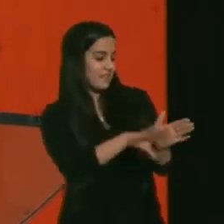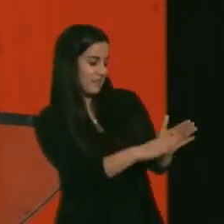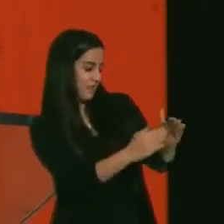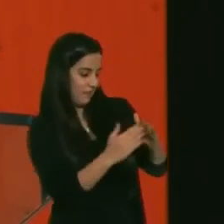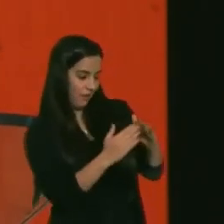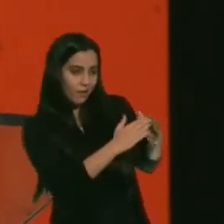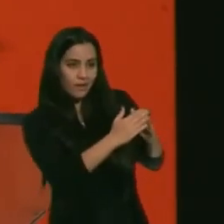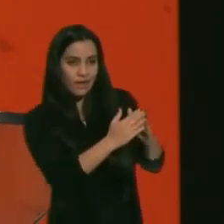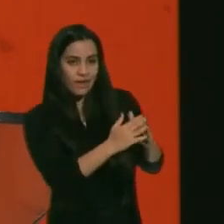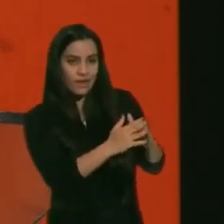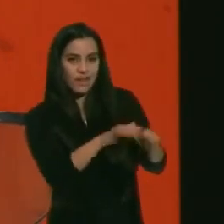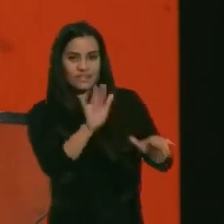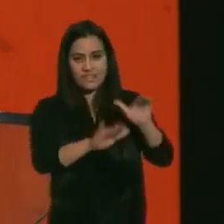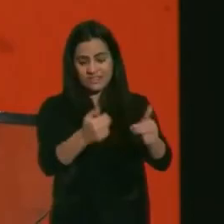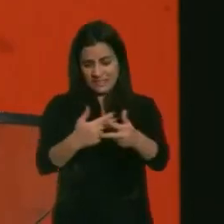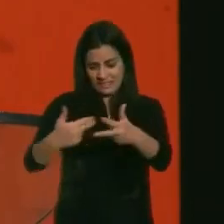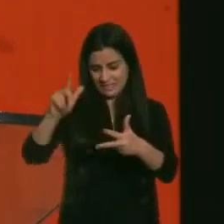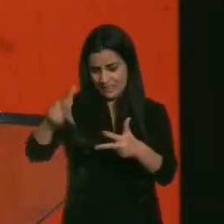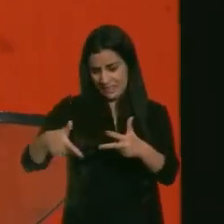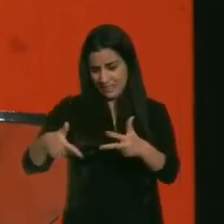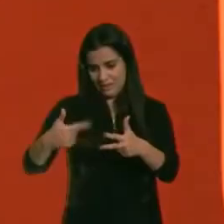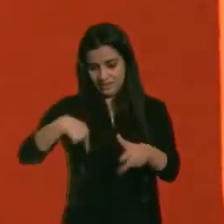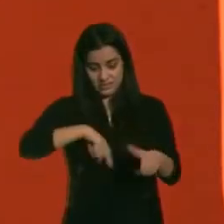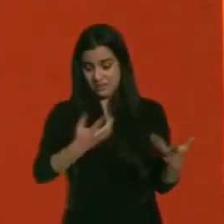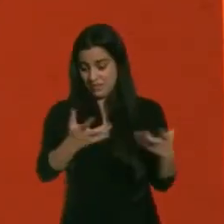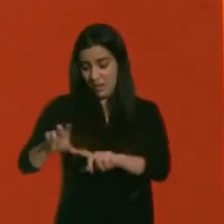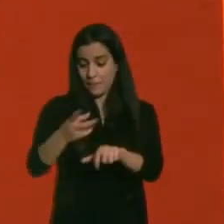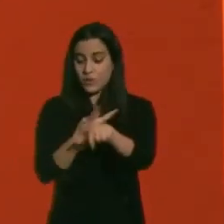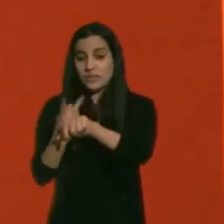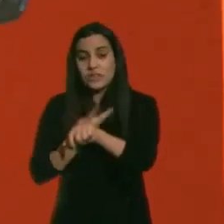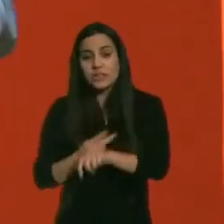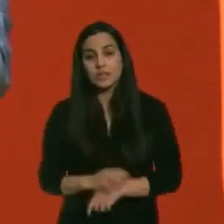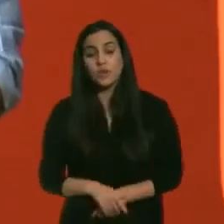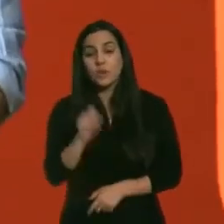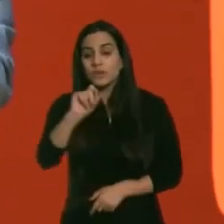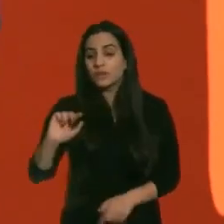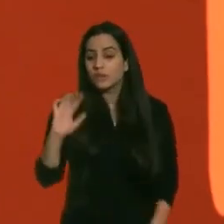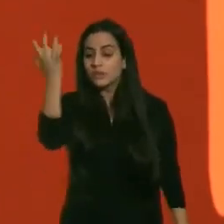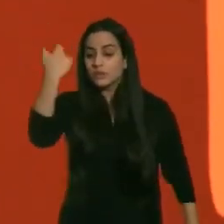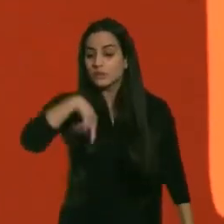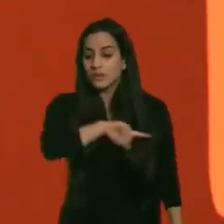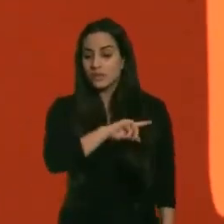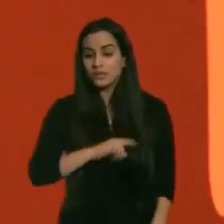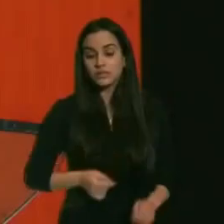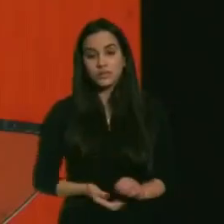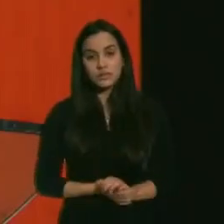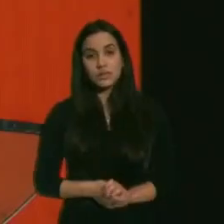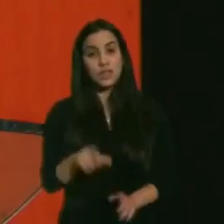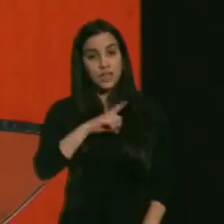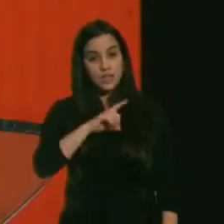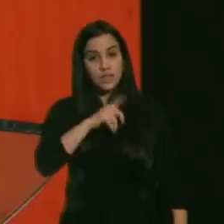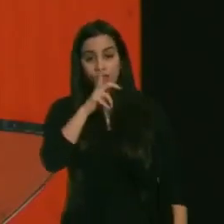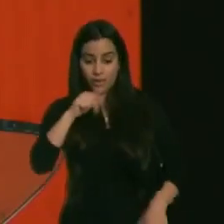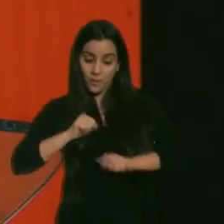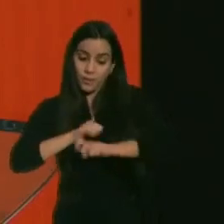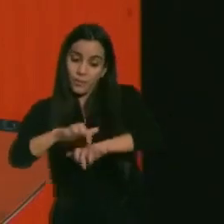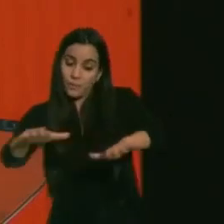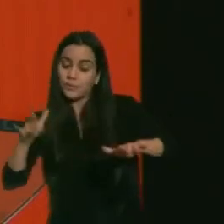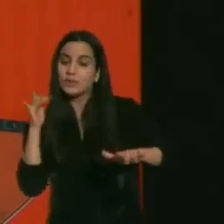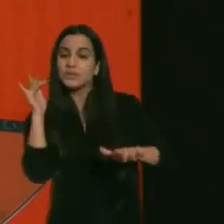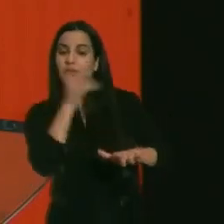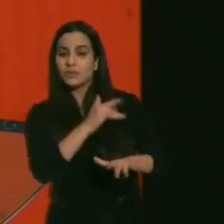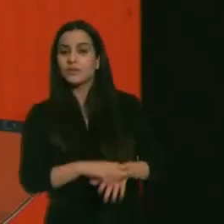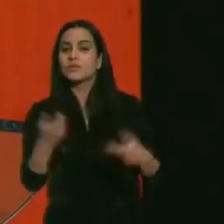Qualquer motivo é motivo para não buscarmos Ele. O que está acontecendo com a gente? Existe um rio de delícias, você